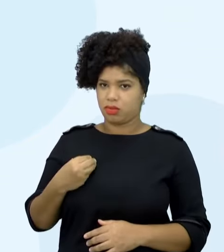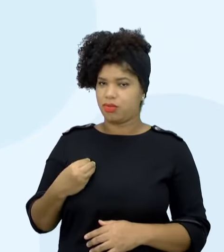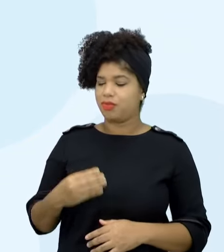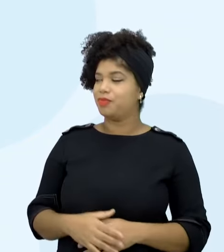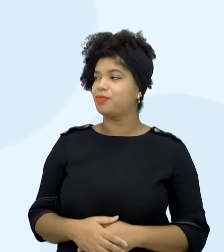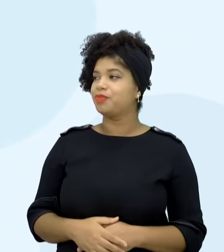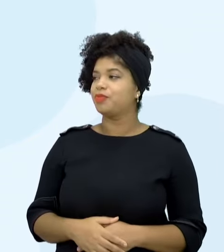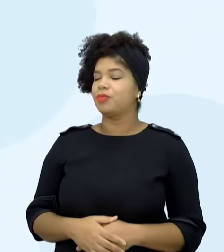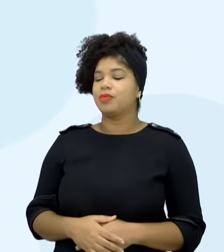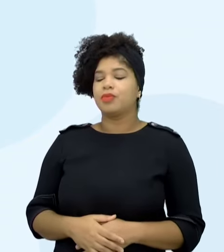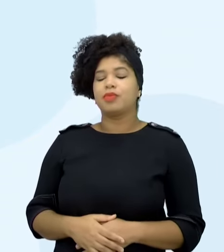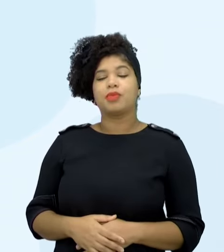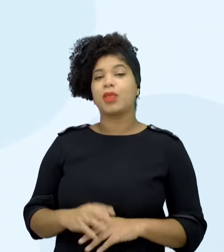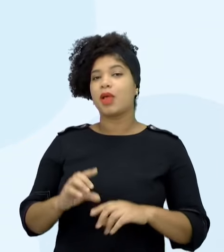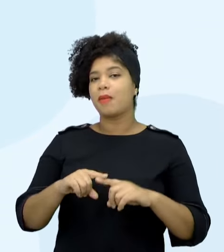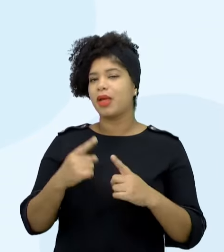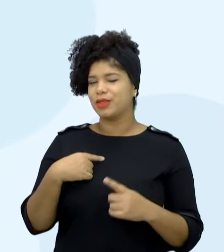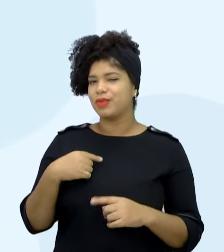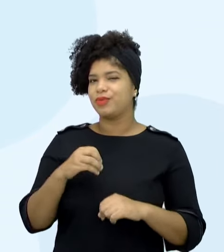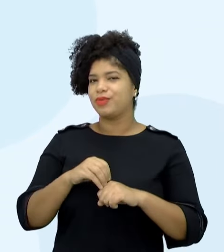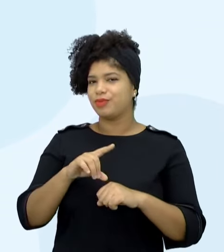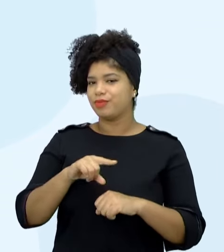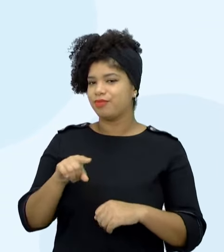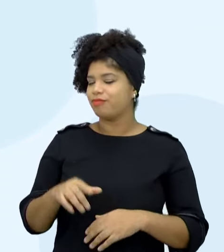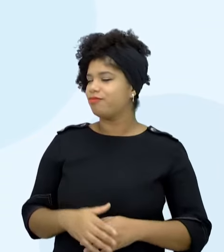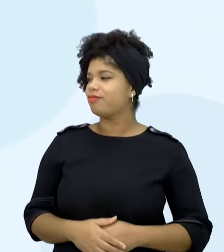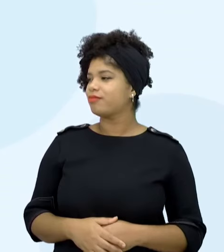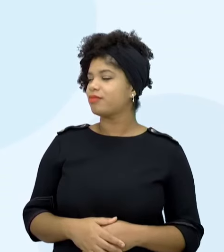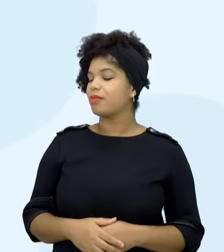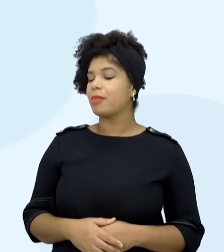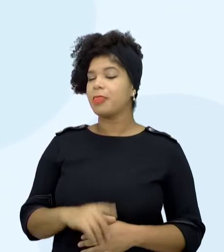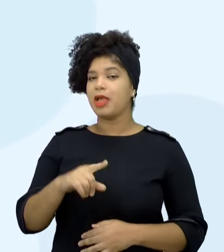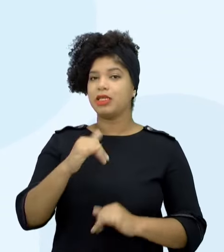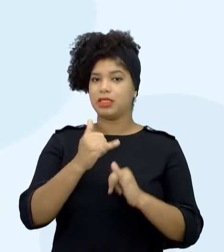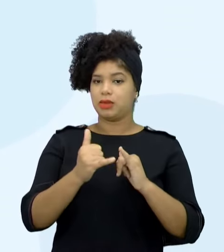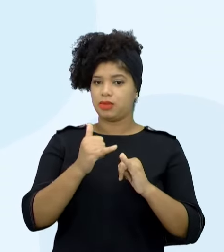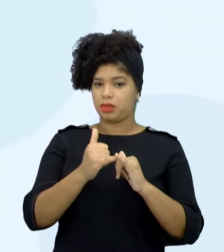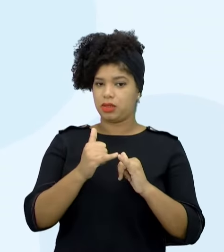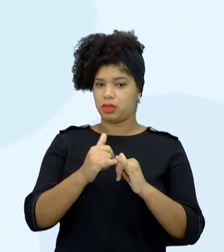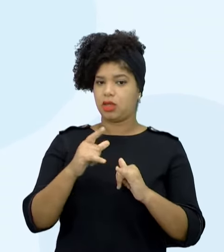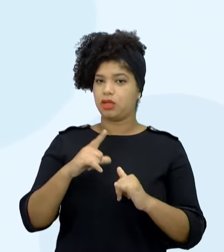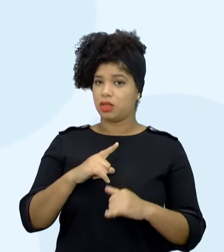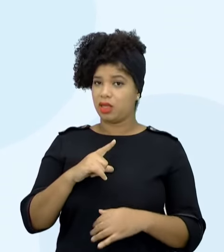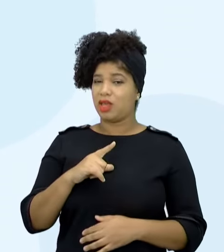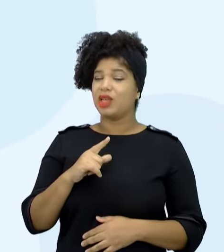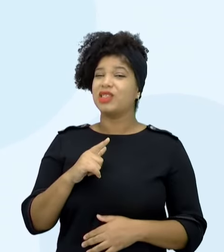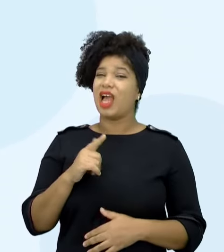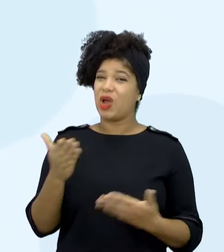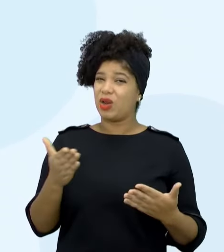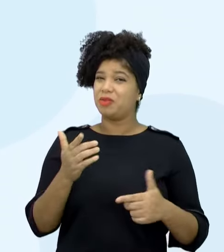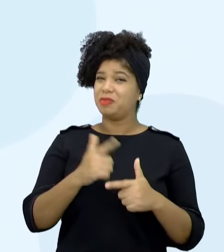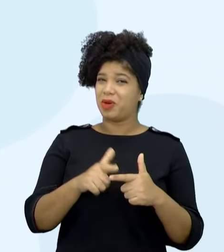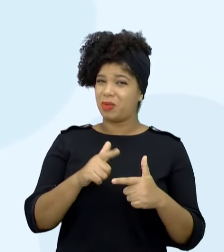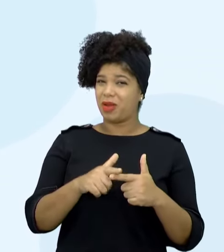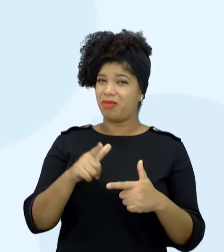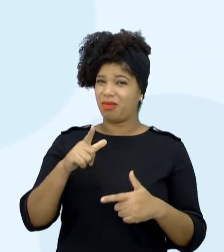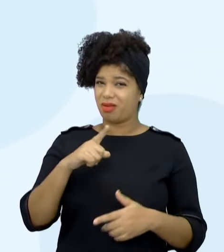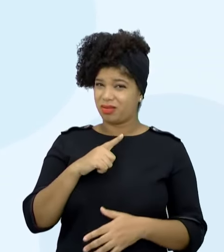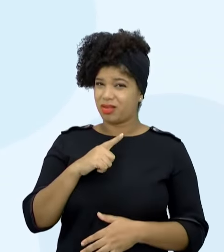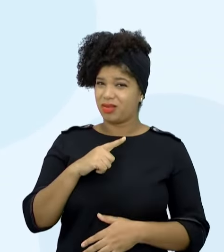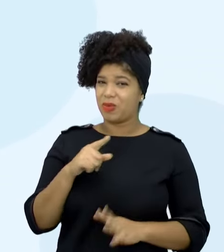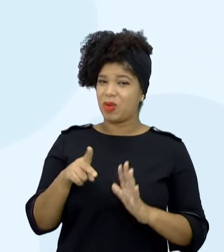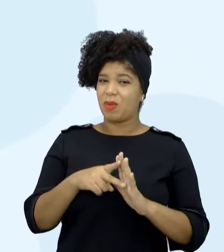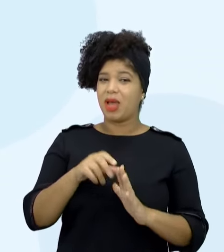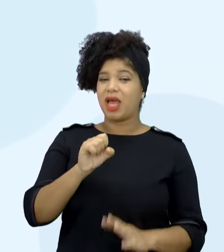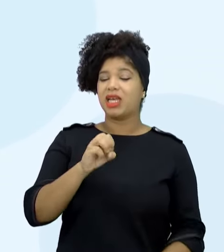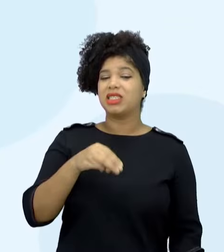para você aqui, ó. O que a gente classifica como semicondutor, a gente está numa crise de semicondutor porque os países estão aí alvoroçados